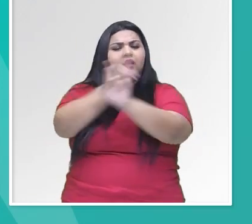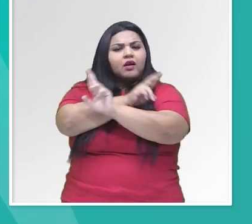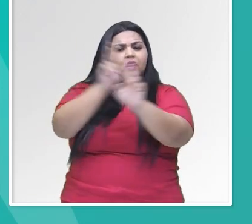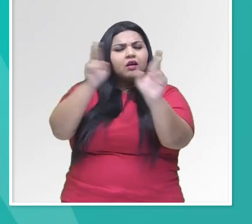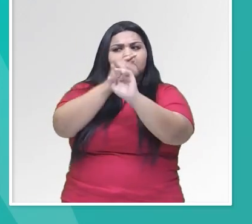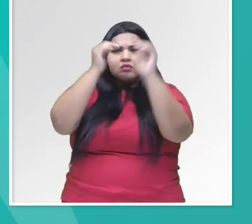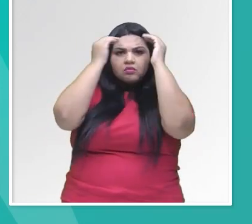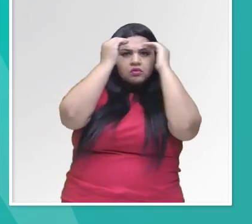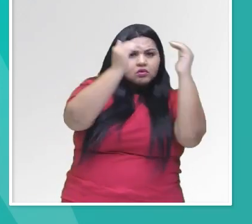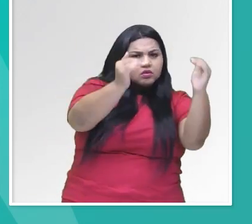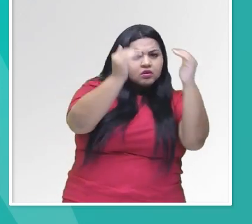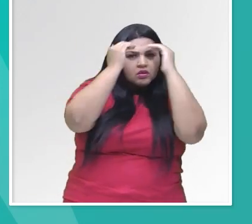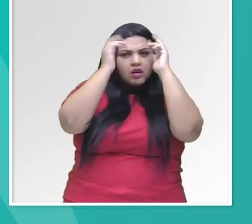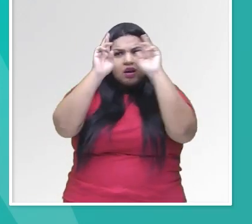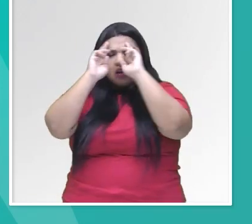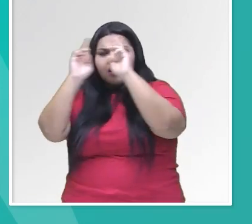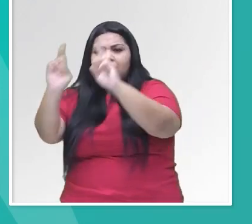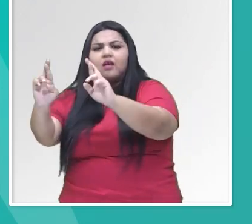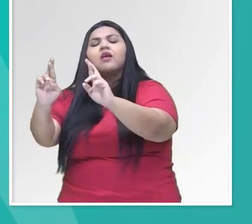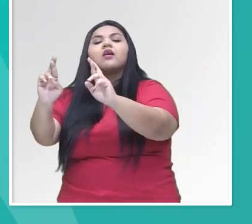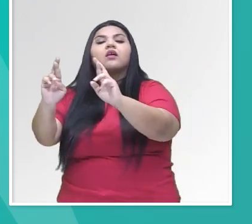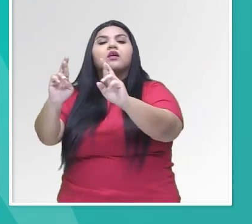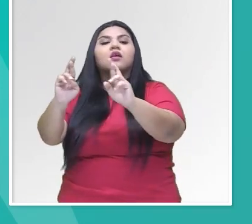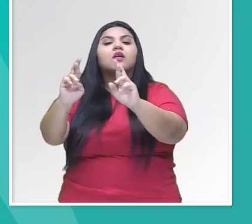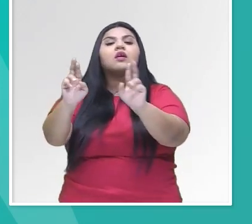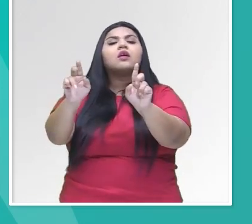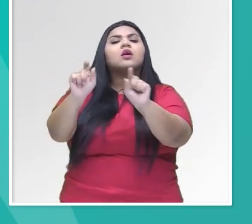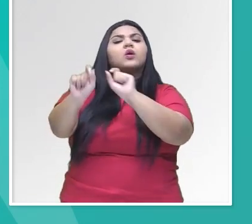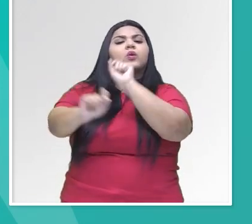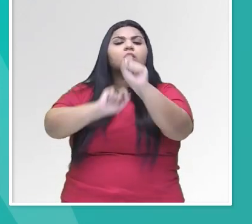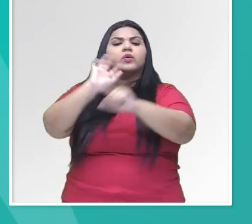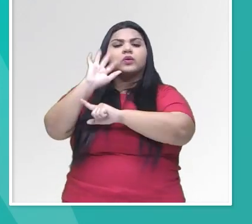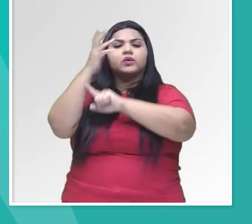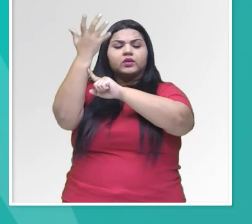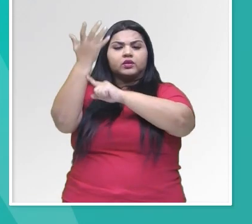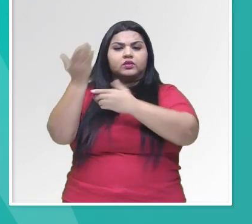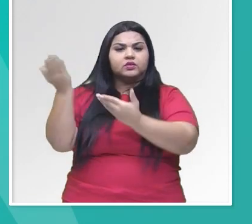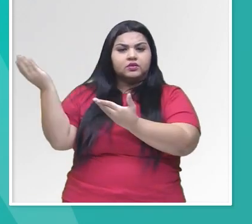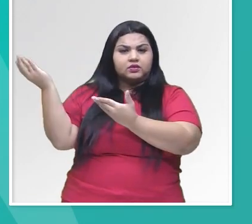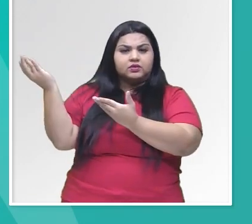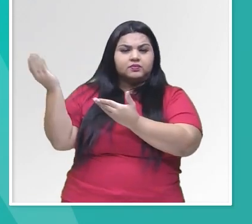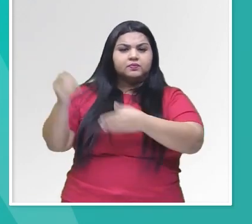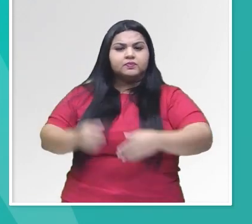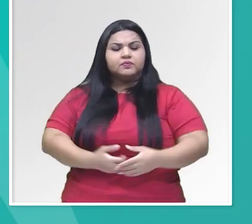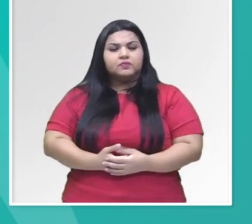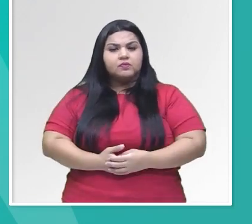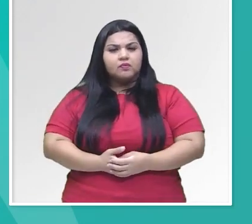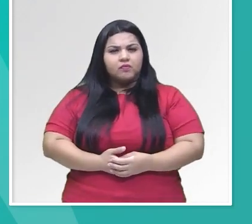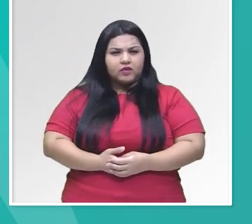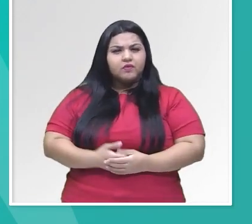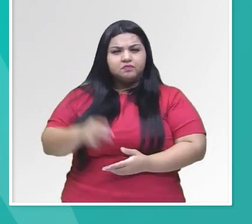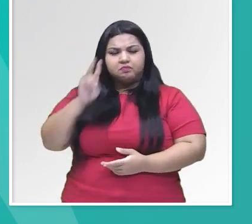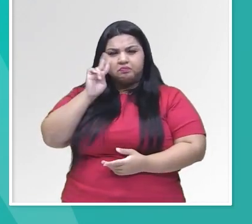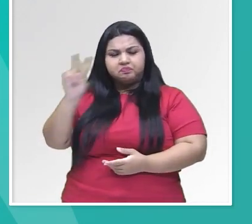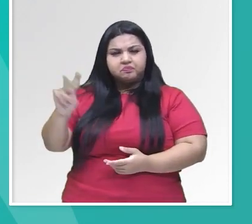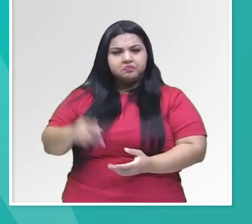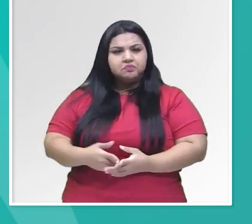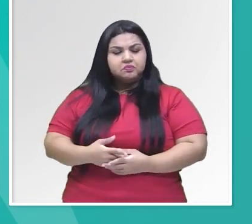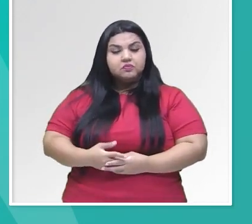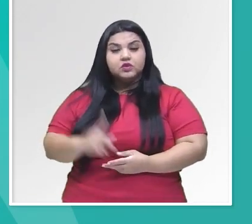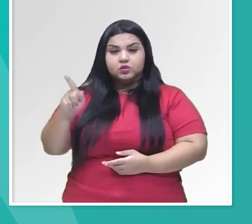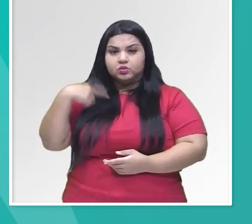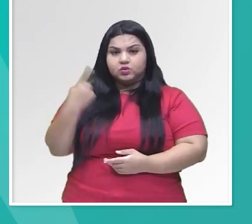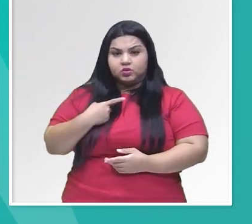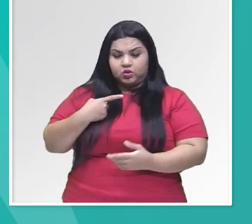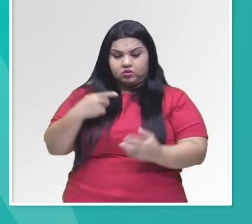respeito com os outros. E o que acontece aí? vejam bem, nós,